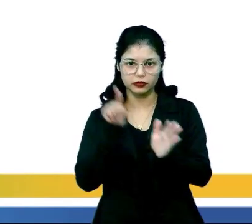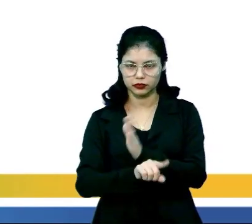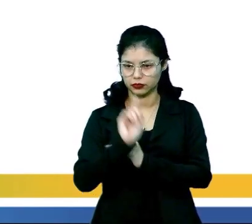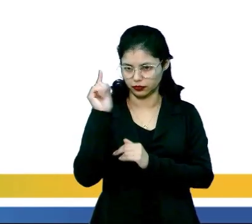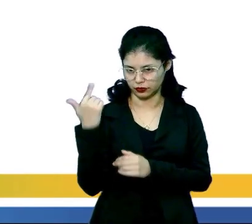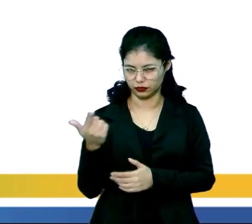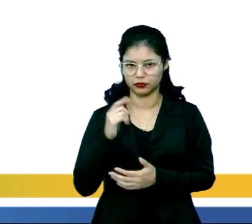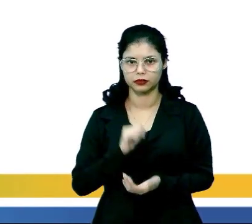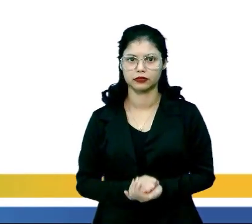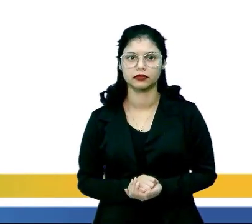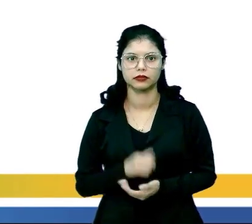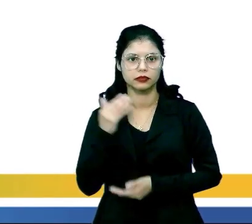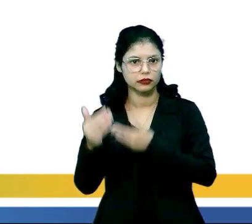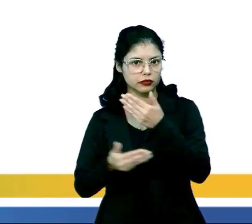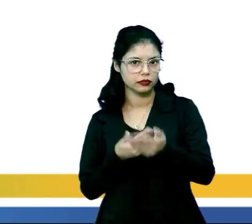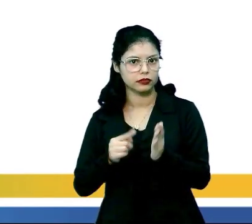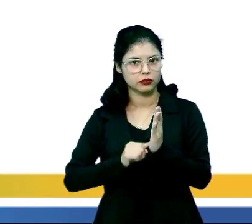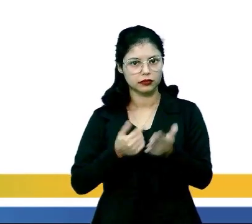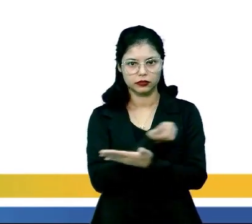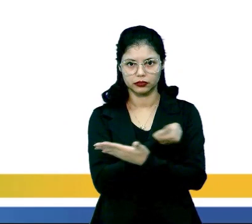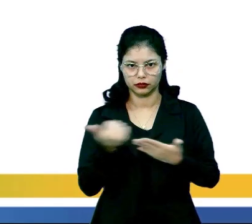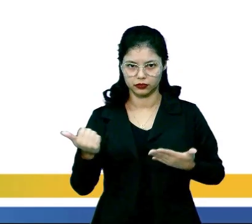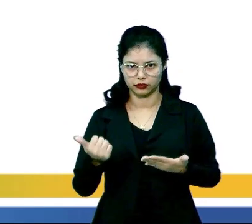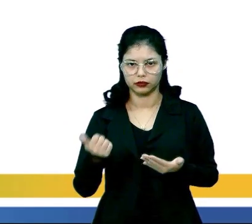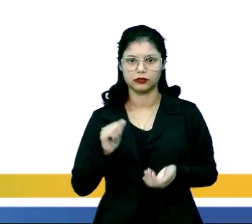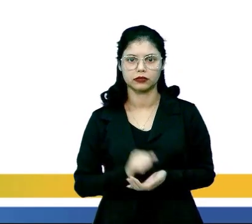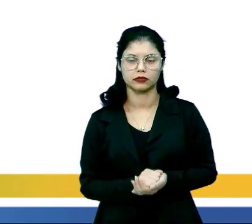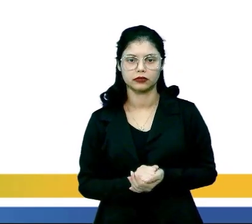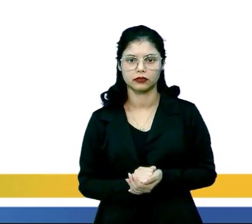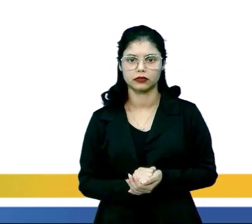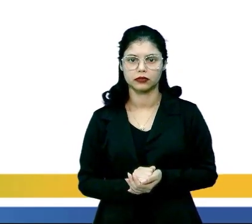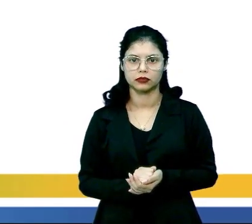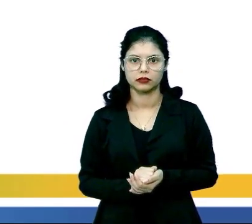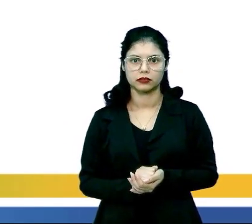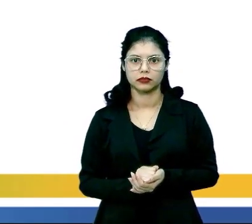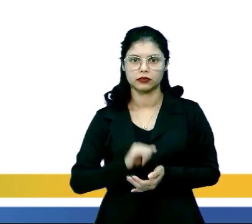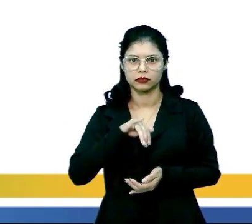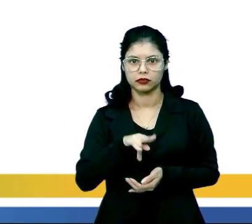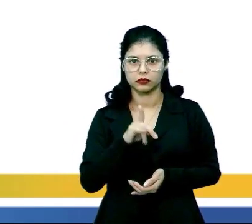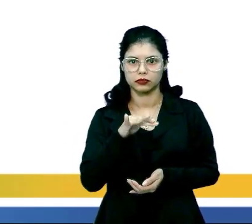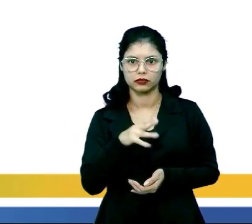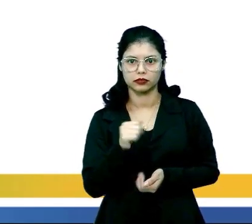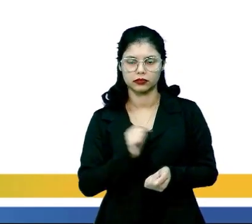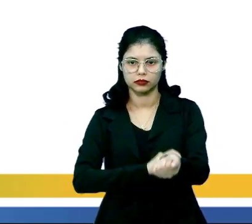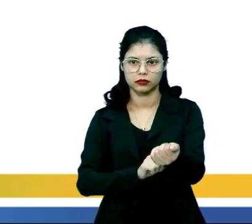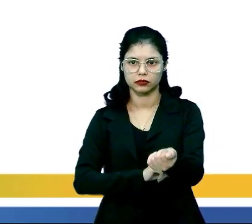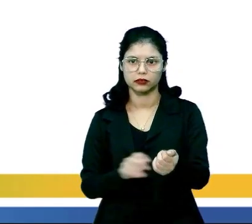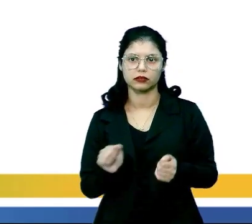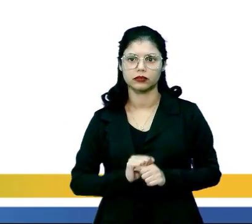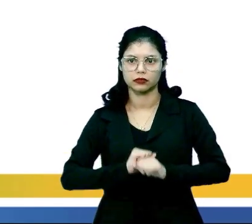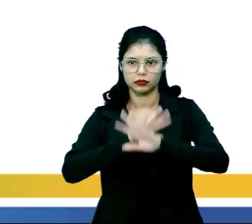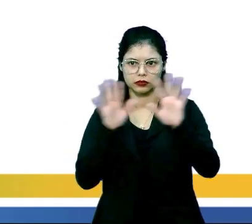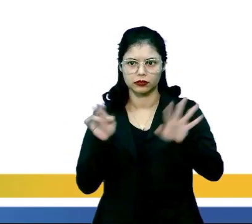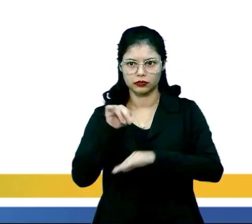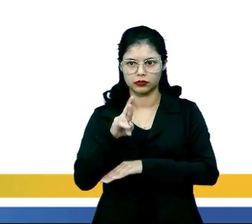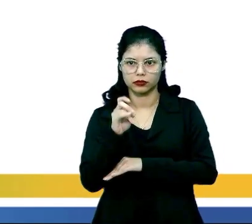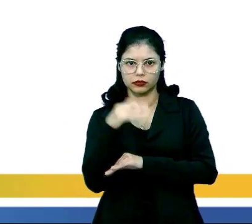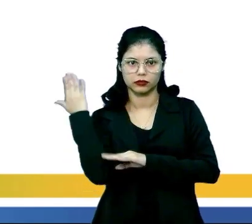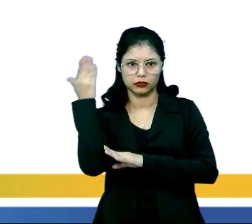questão. Durante um potencial de ação, o impulso nervoso ele se propaga de uma